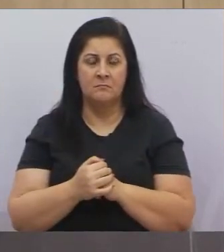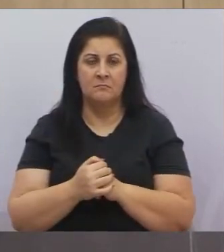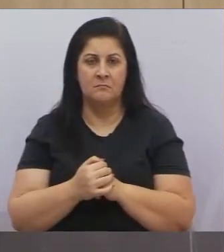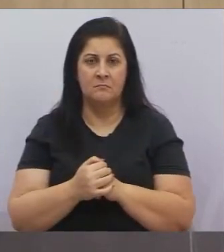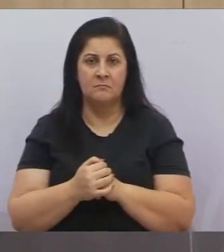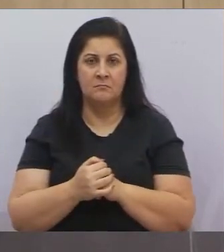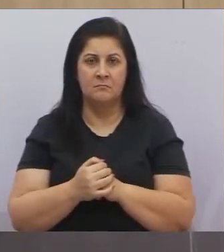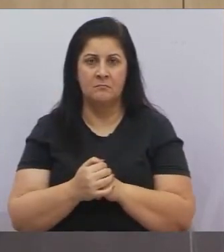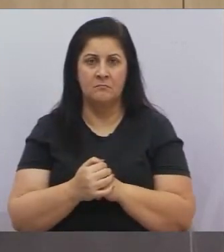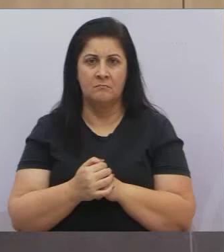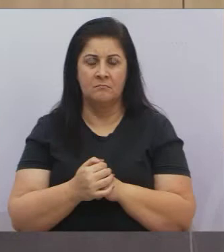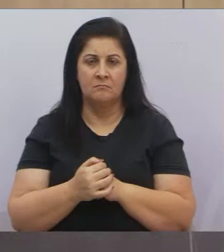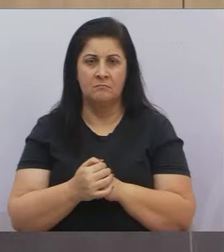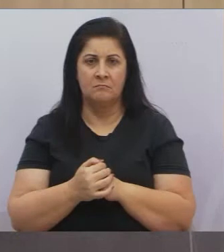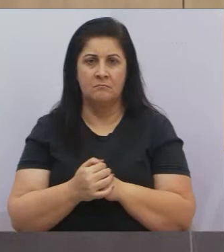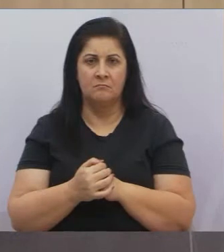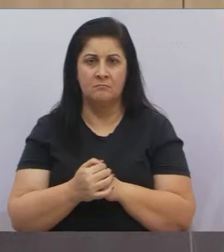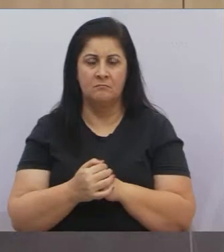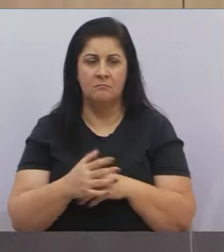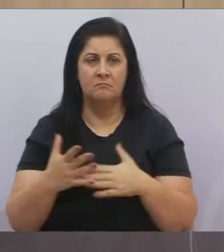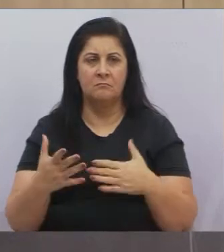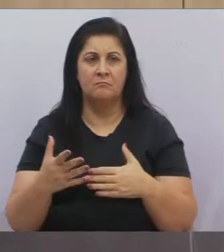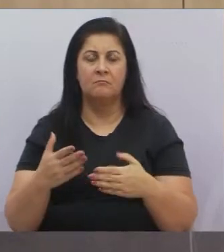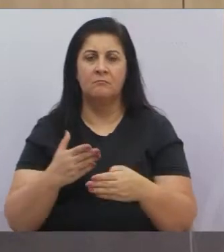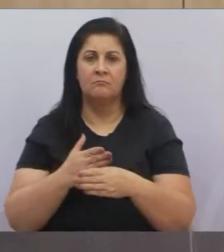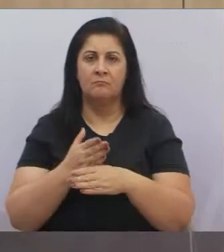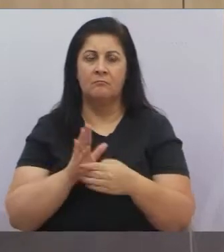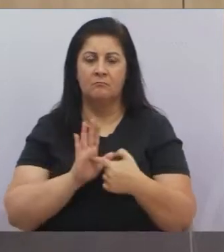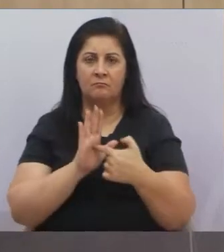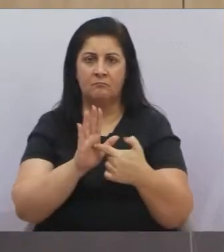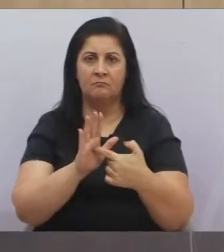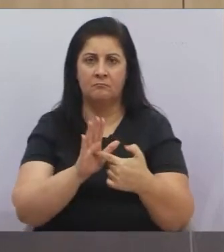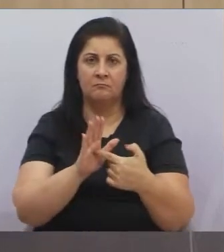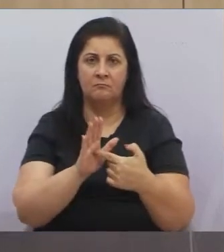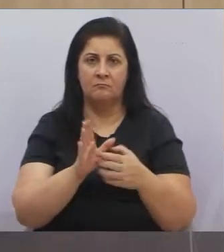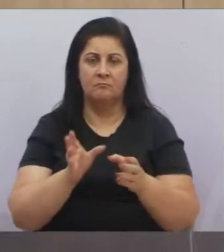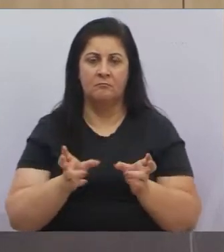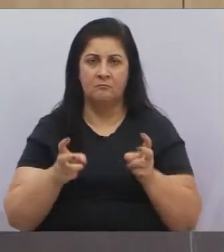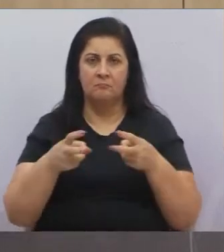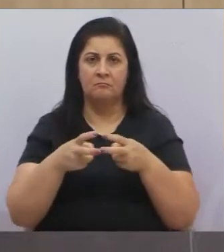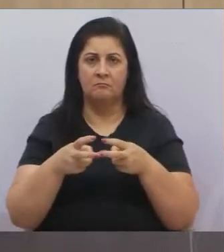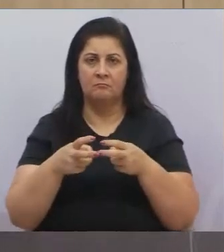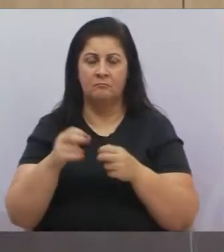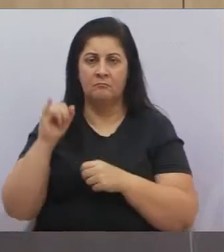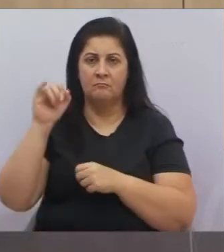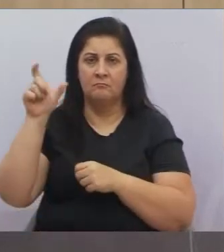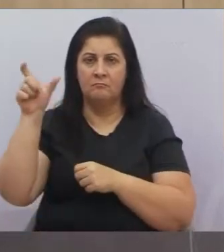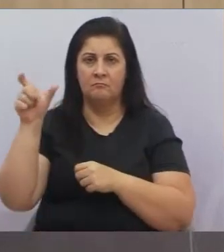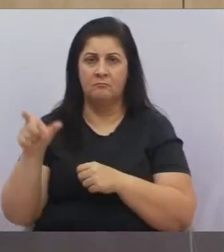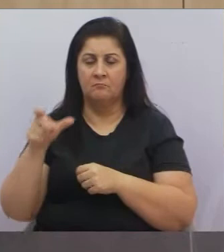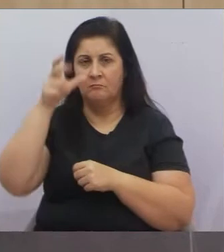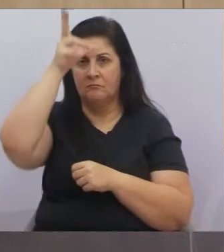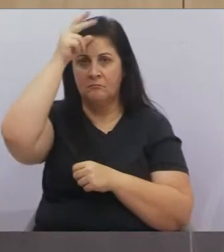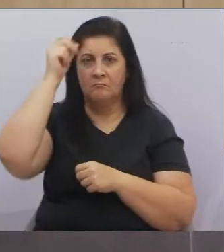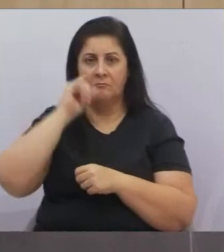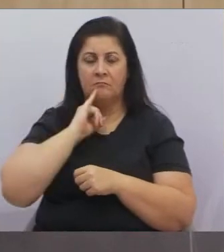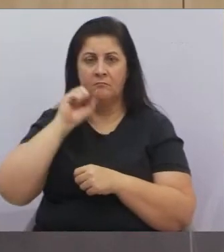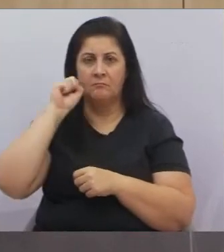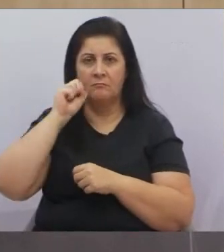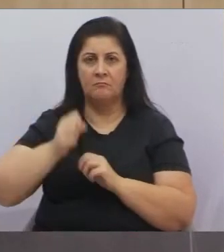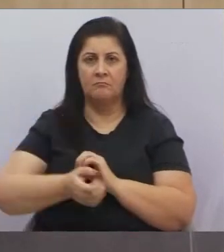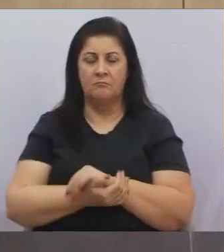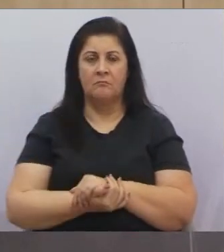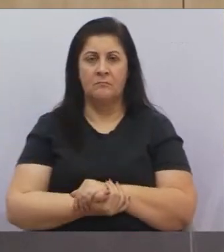Reitero meu voto de estima e consideração para esta casa. Prefeito Isaías José de Santana.